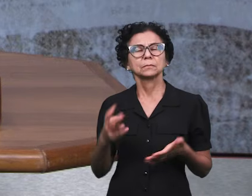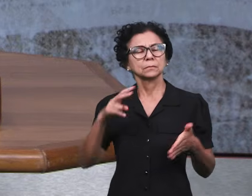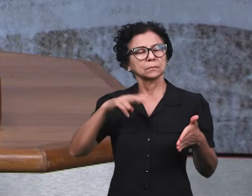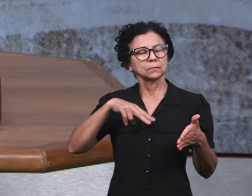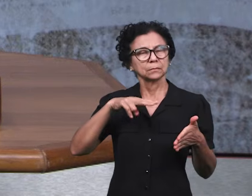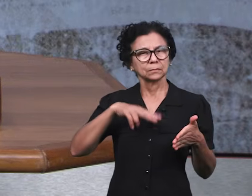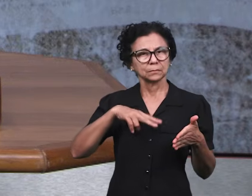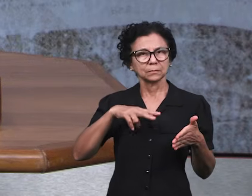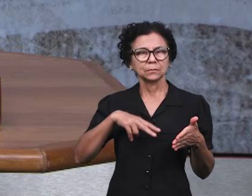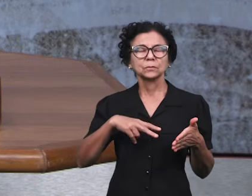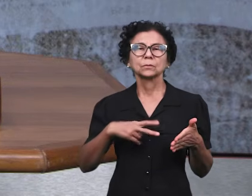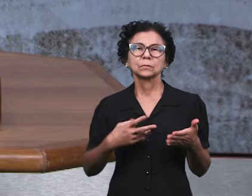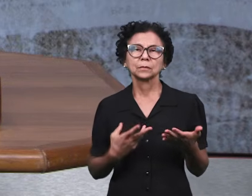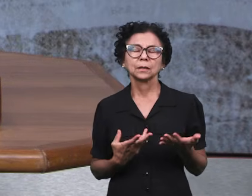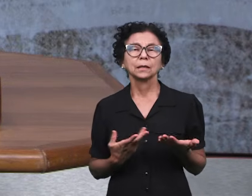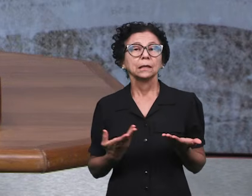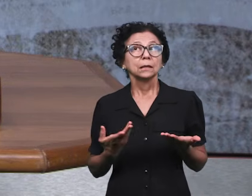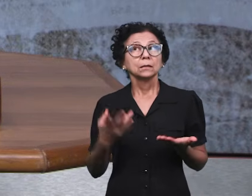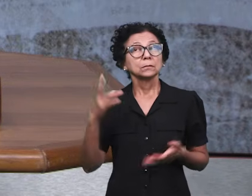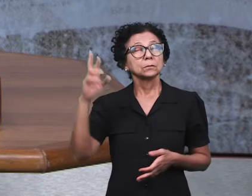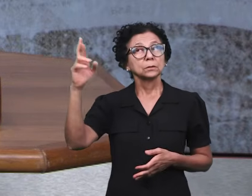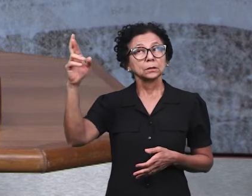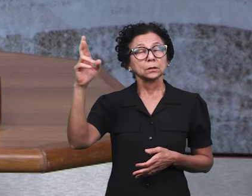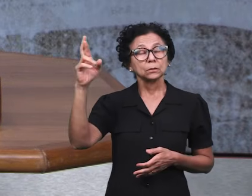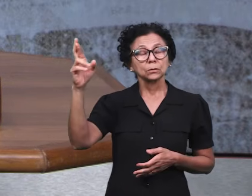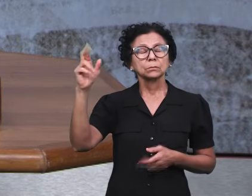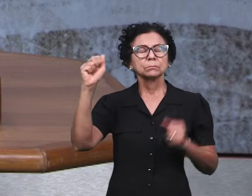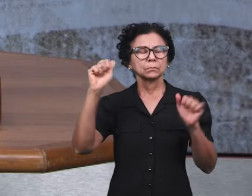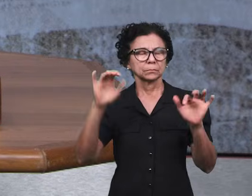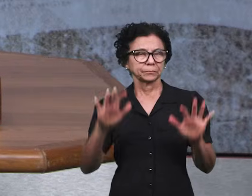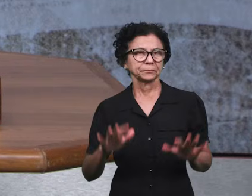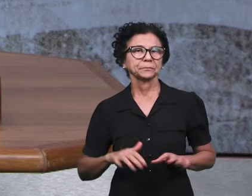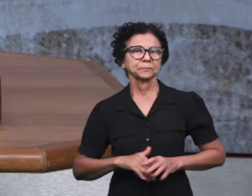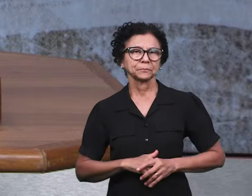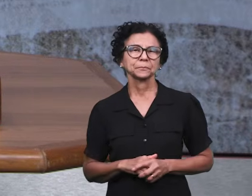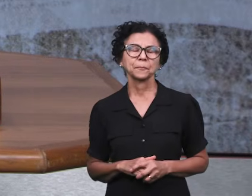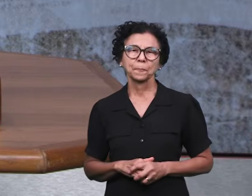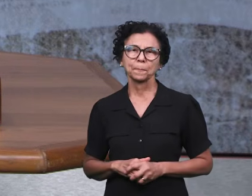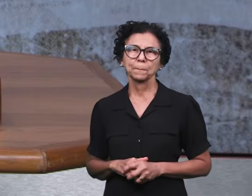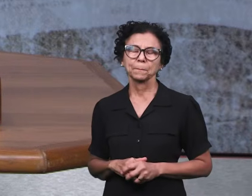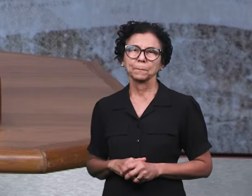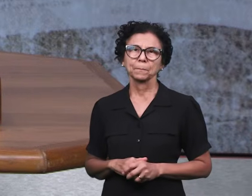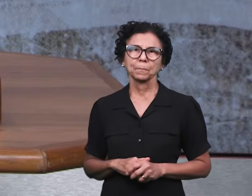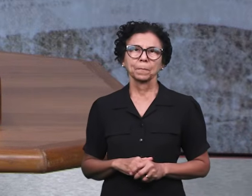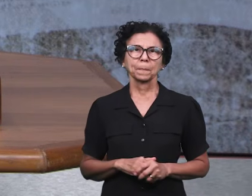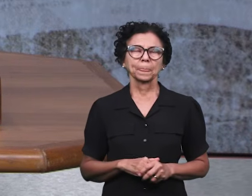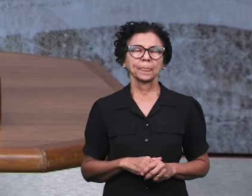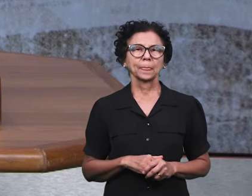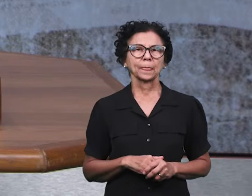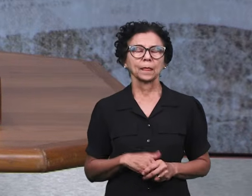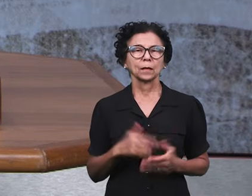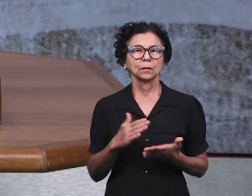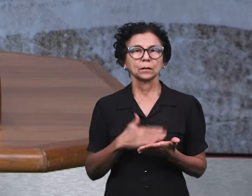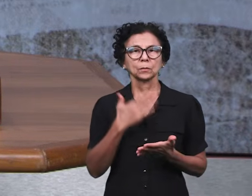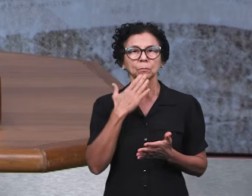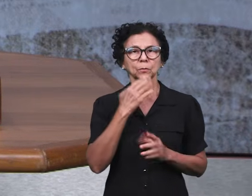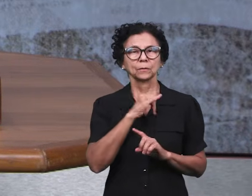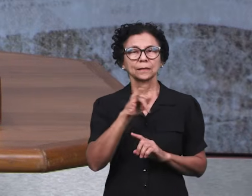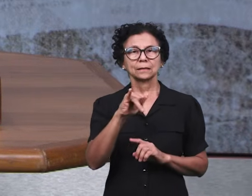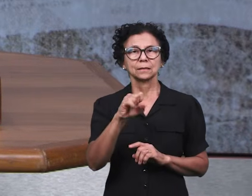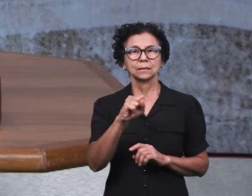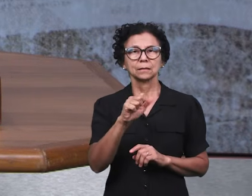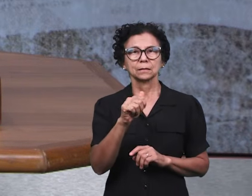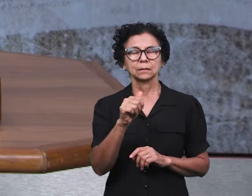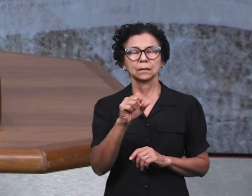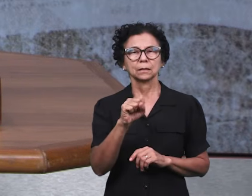leitura da nossa Bíblia e o Senhor tem nos abençoado grandemente. Nós estamos no livro do profeta Isaías,